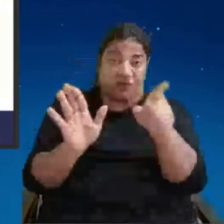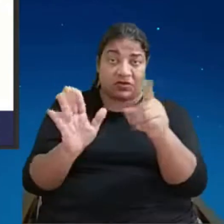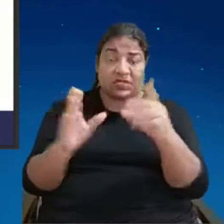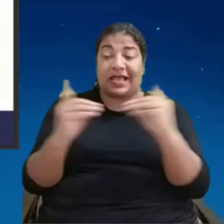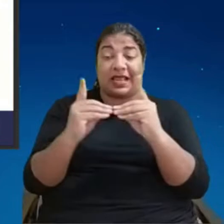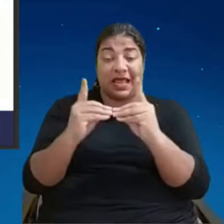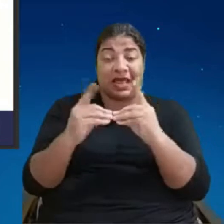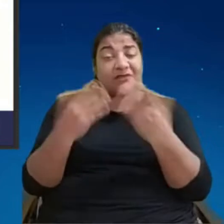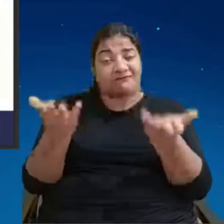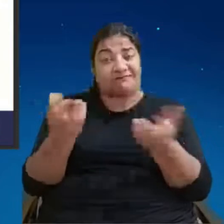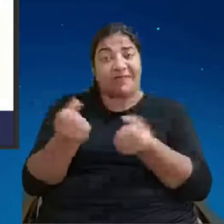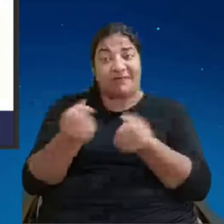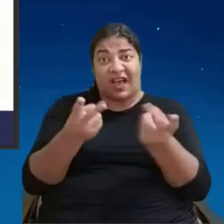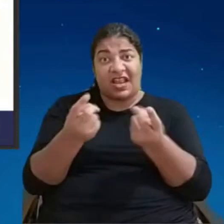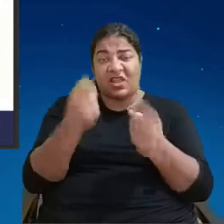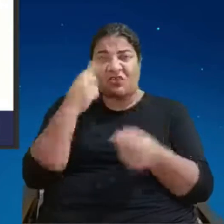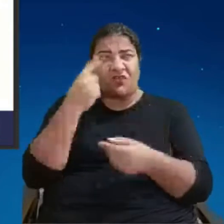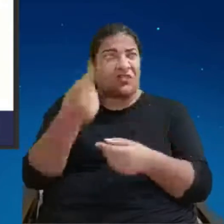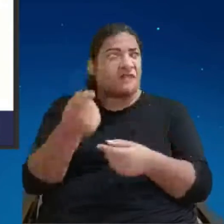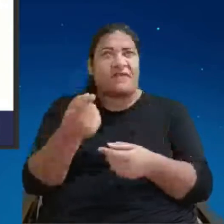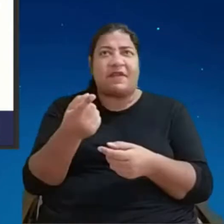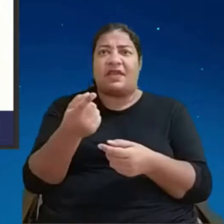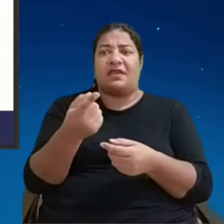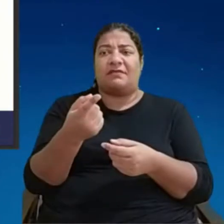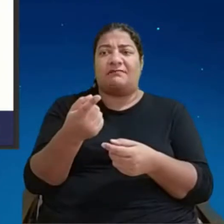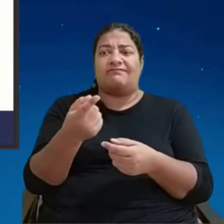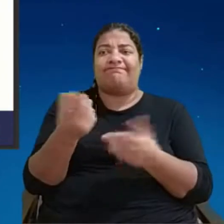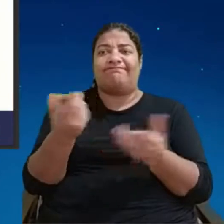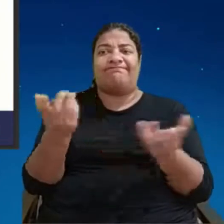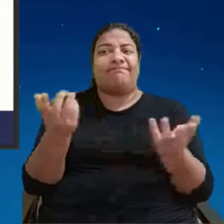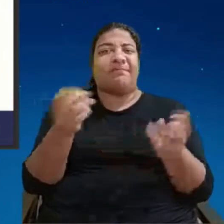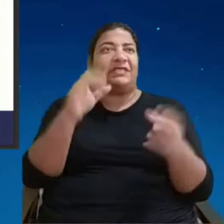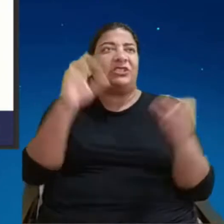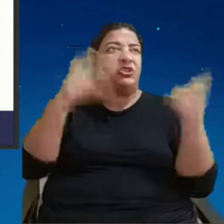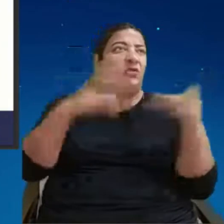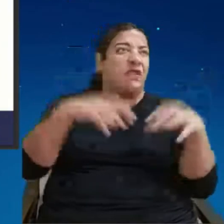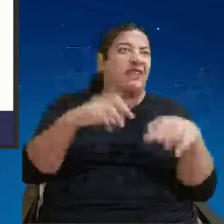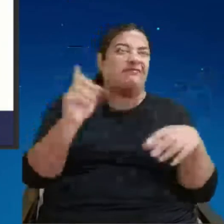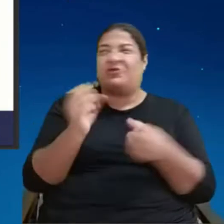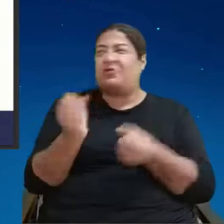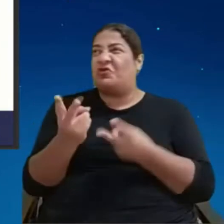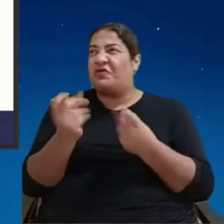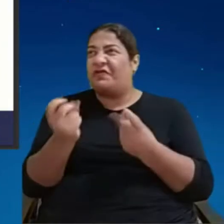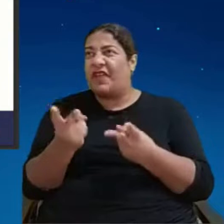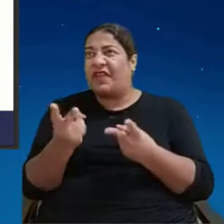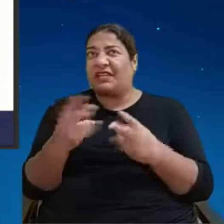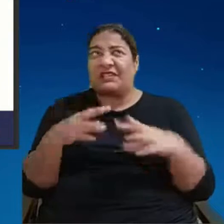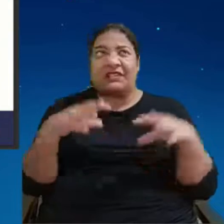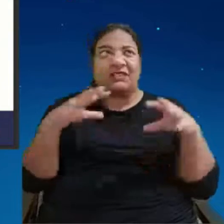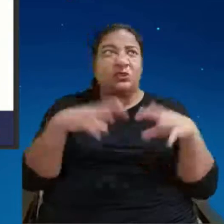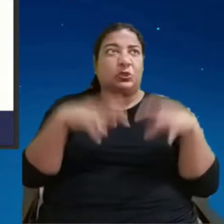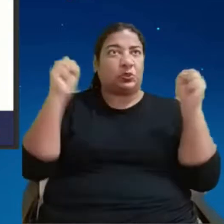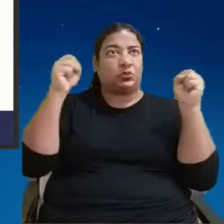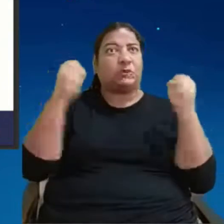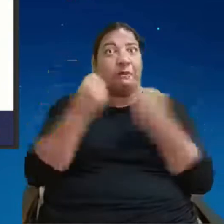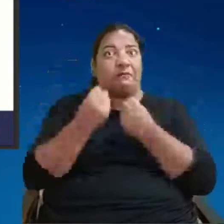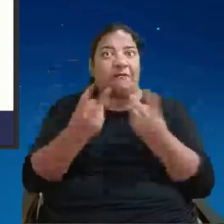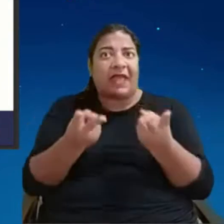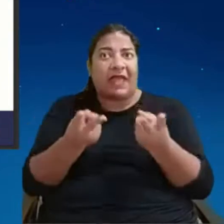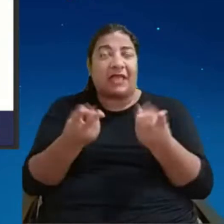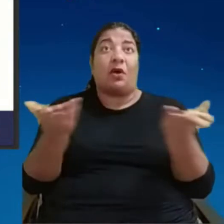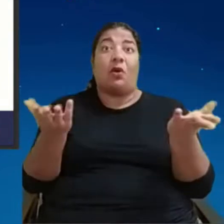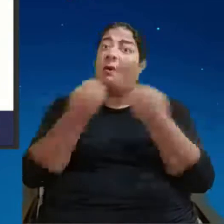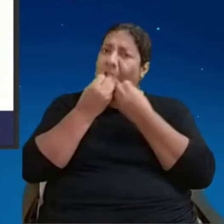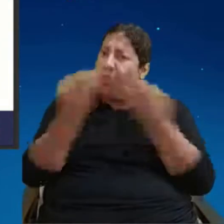você olhar, choveu, não tem venda. Não choveu, tem venda. Ou, graças a Deus, eu tenho e-commerce. Então, assim, hoje nós temos